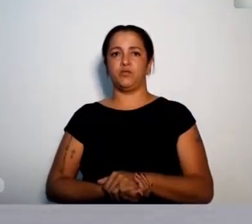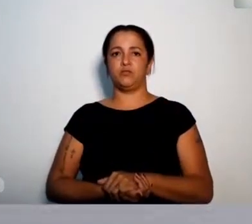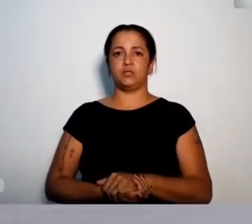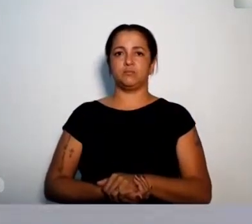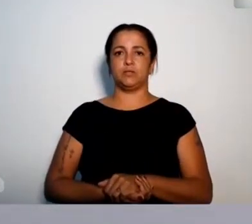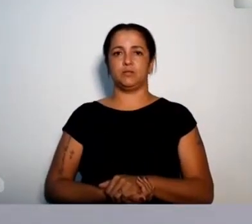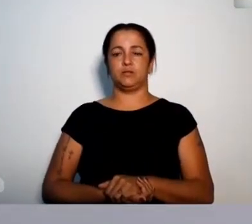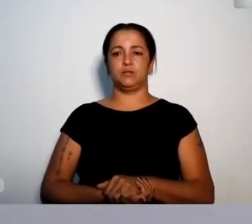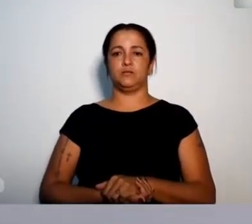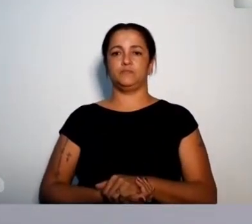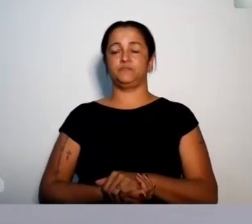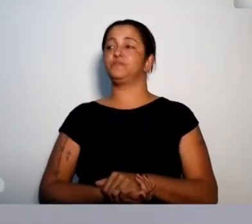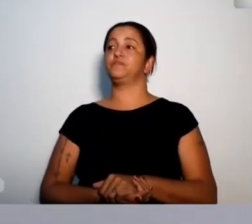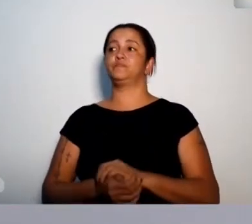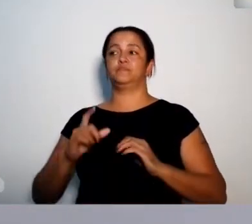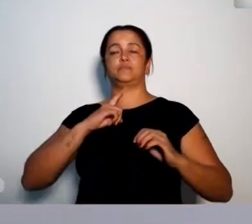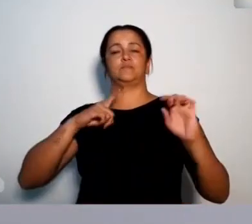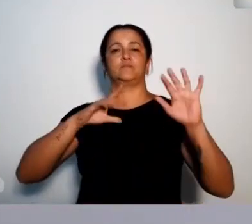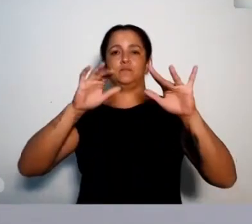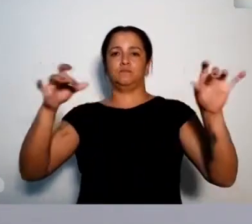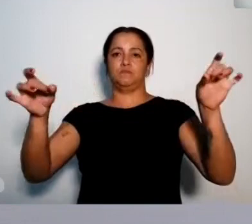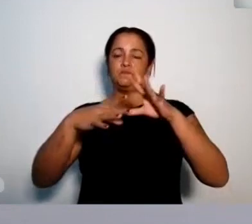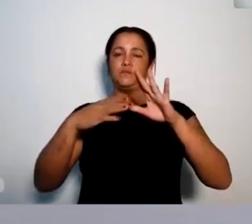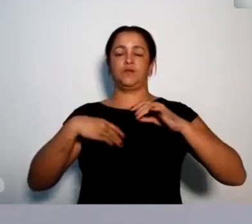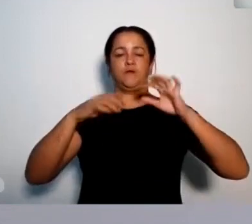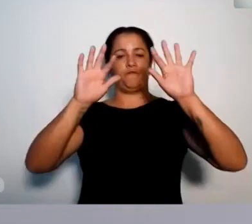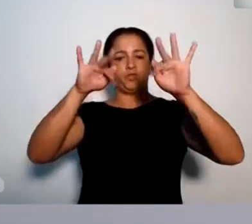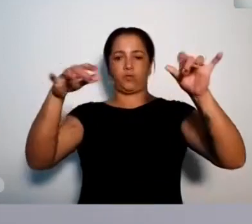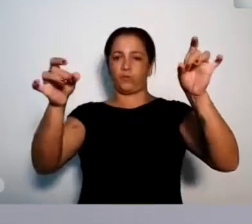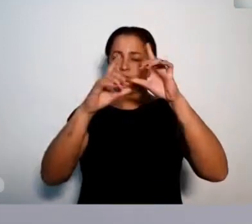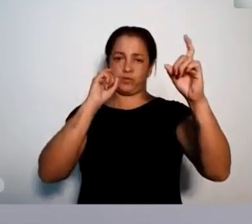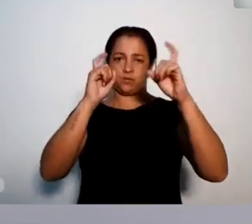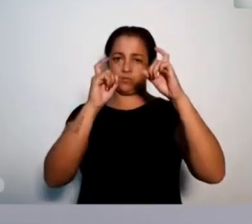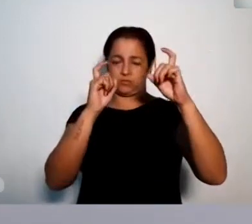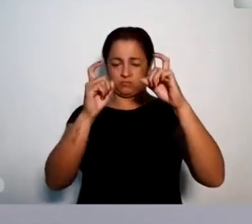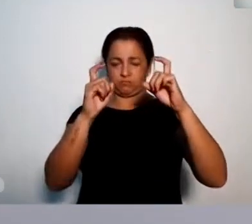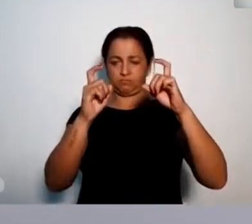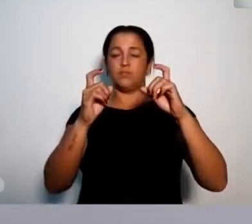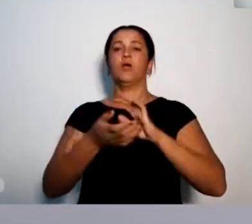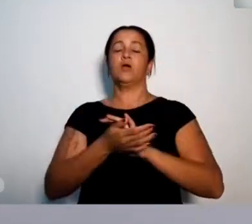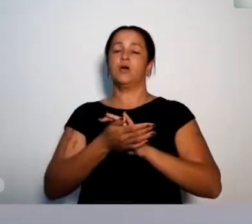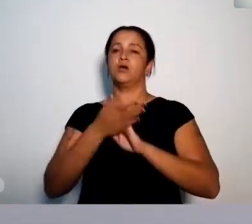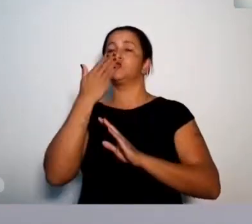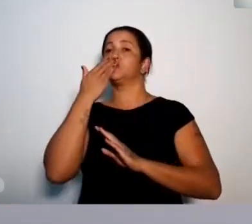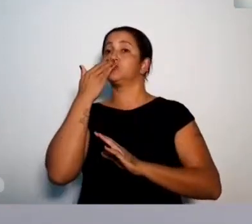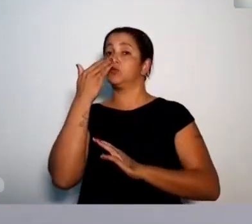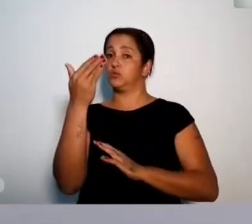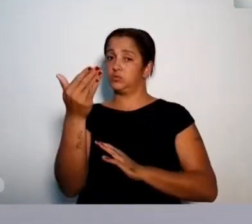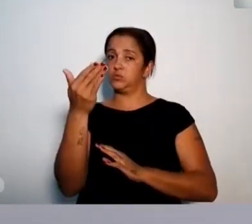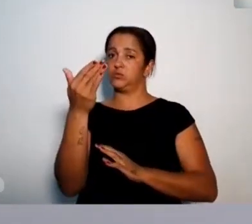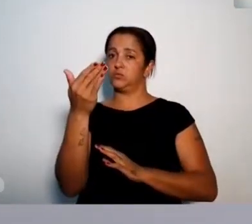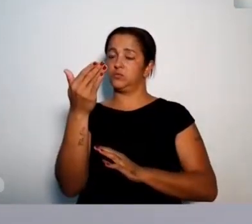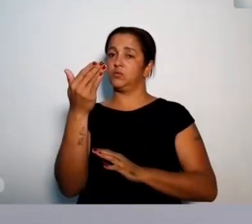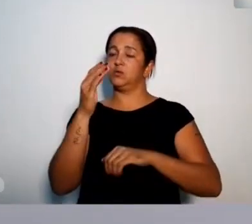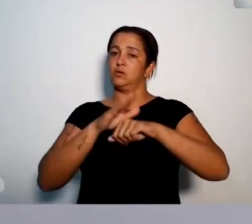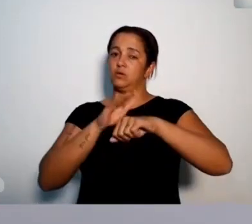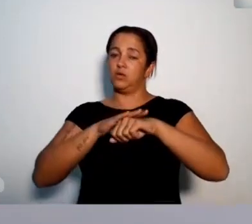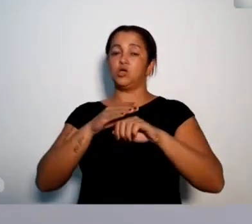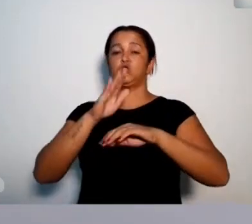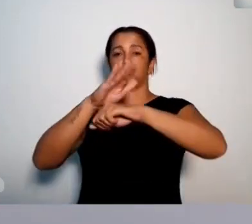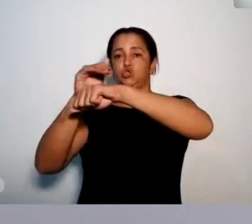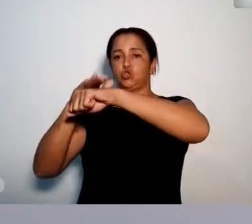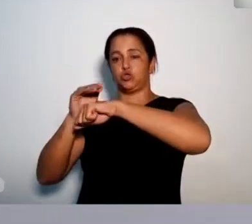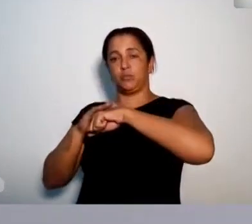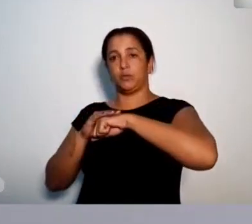Nada mais havendo para ser tratado, declaro encerrada a presente sessão ordinária. Solicito, em ato contínuo, a chamada dos vereadores para a